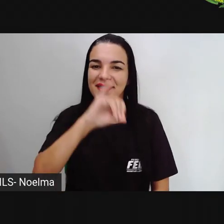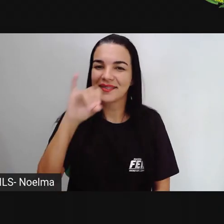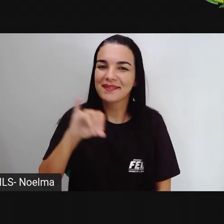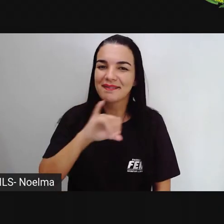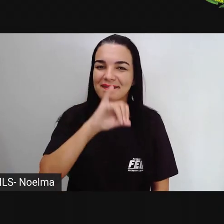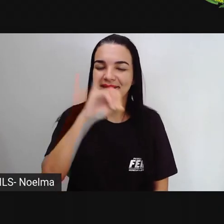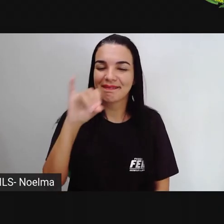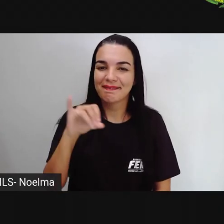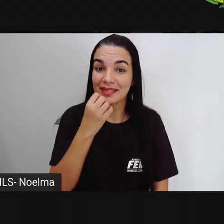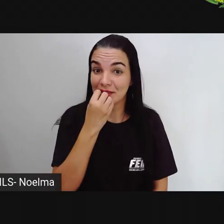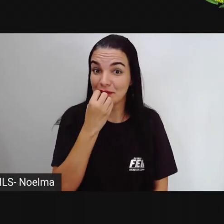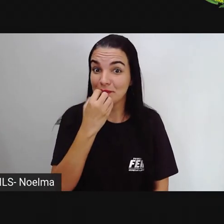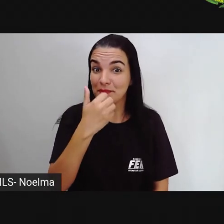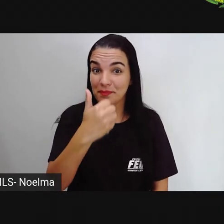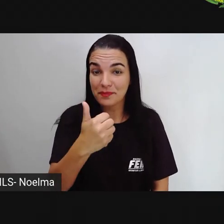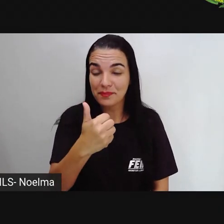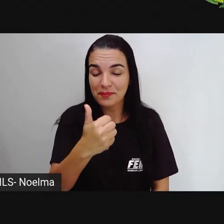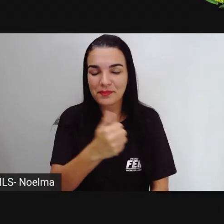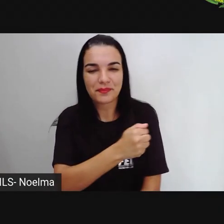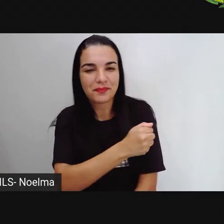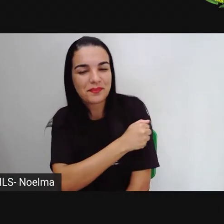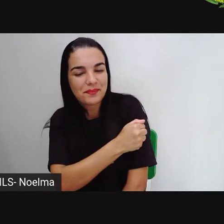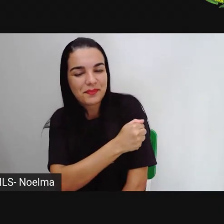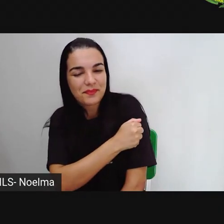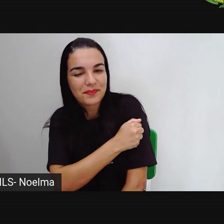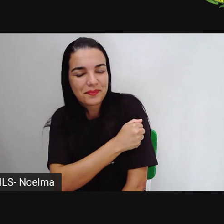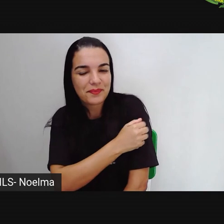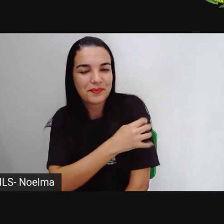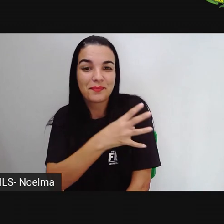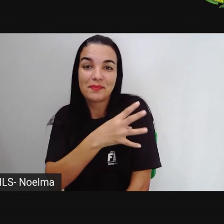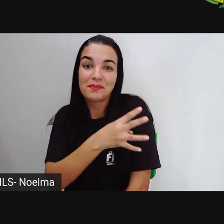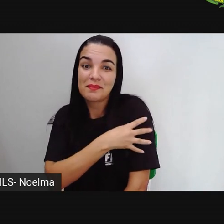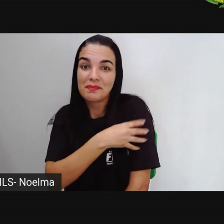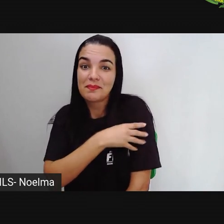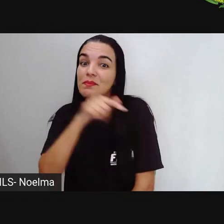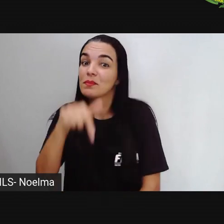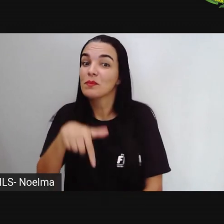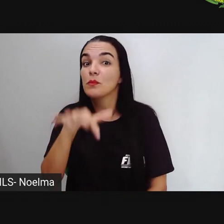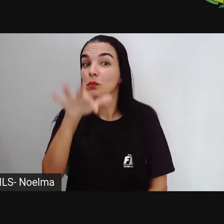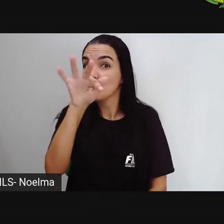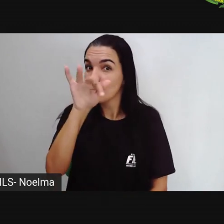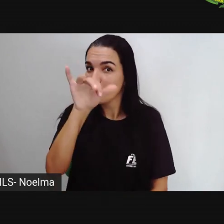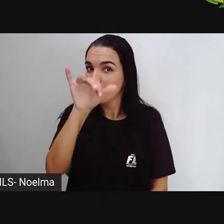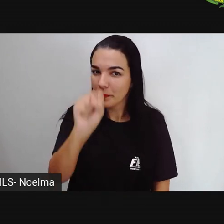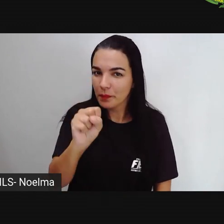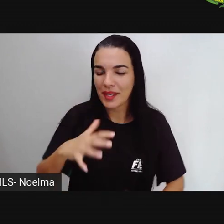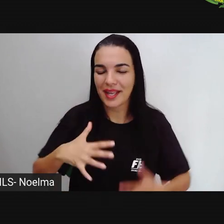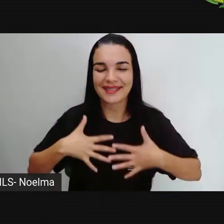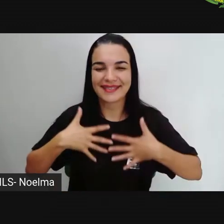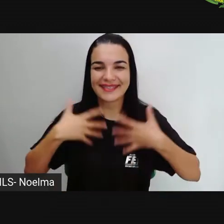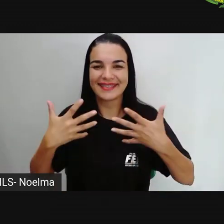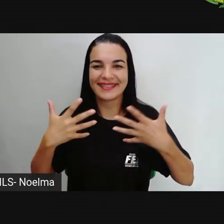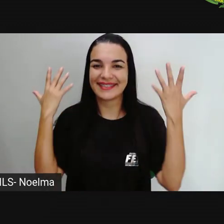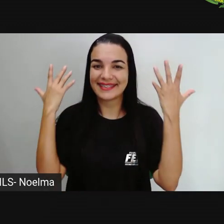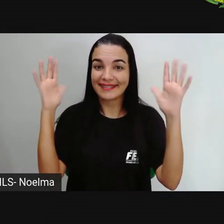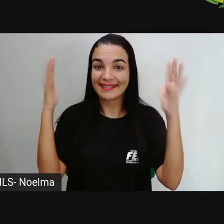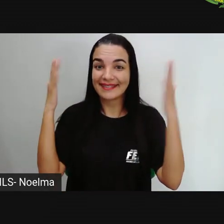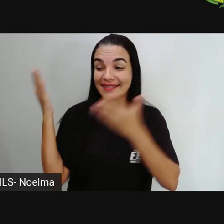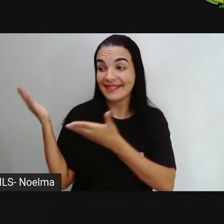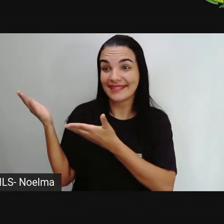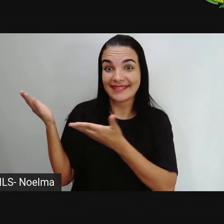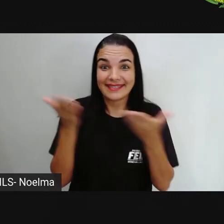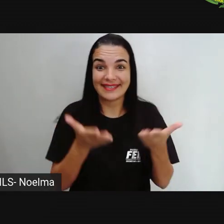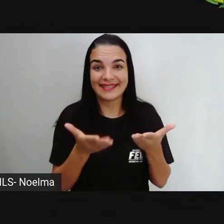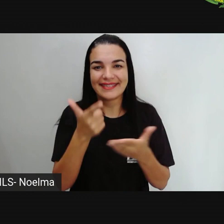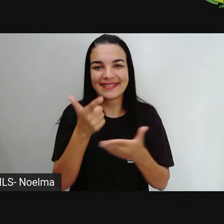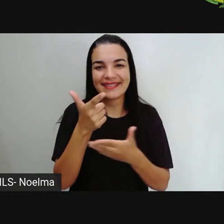Olá, meus amores, meus queridos e amados, nossos quartos anos da cidade Feira de Santana. É com enorme alegria que a gente recebe vocês